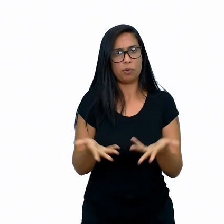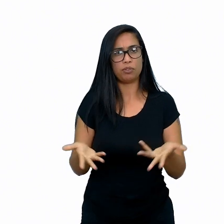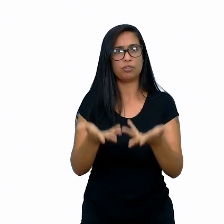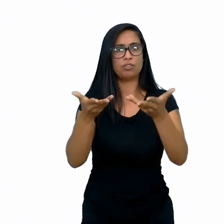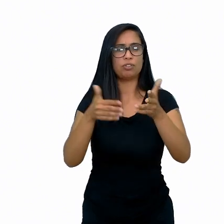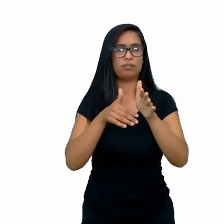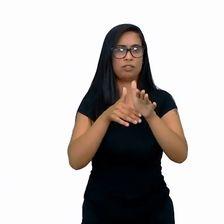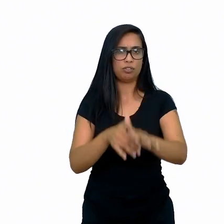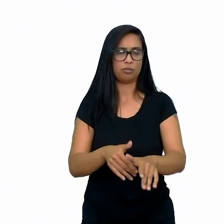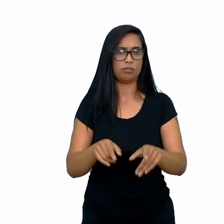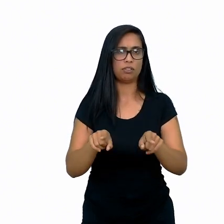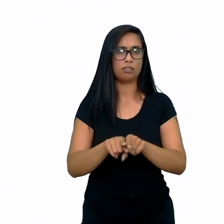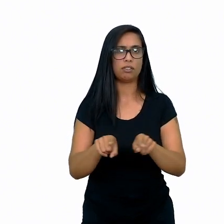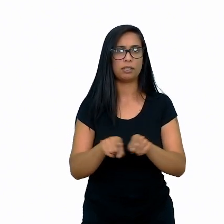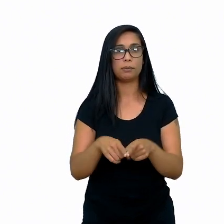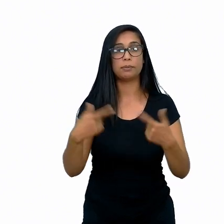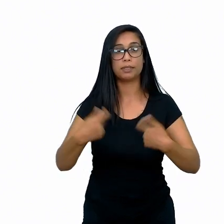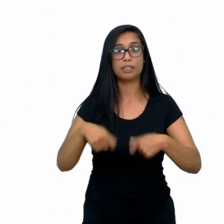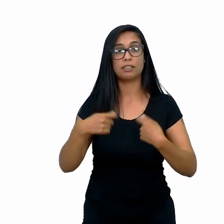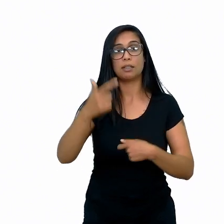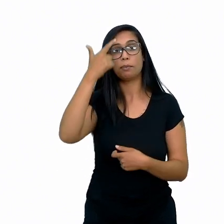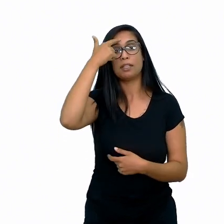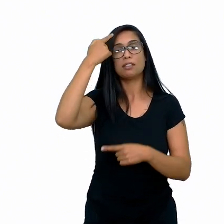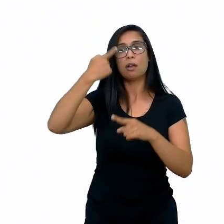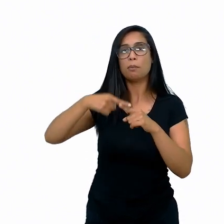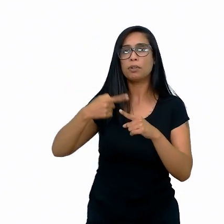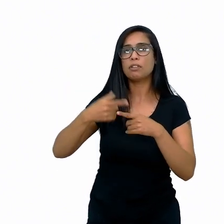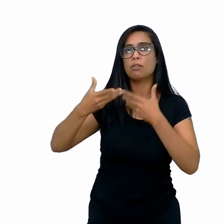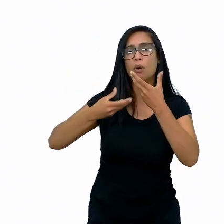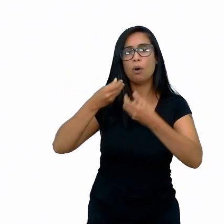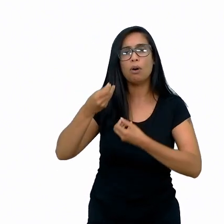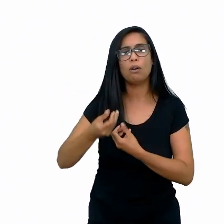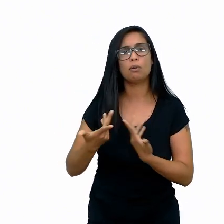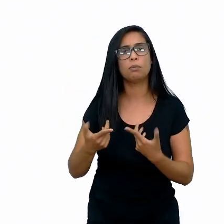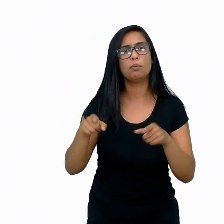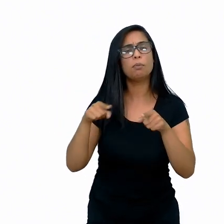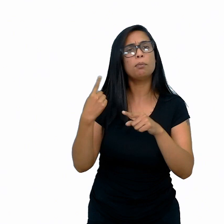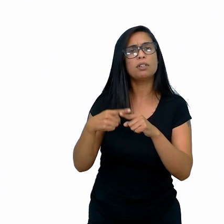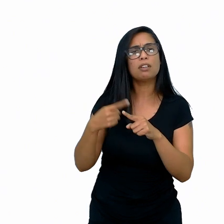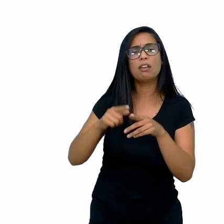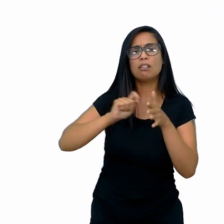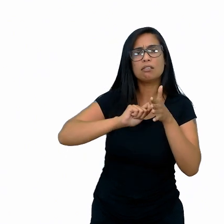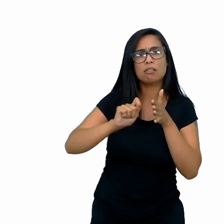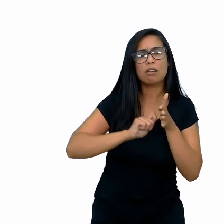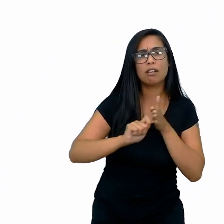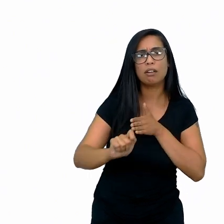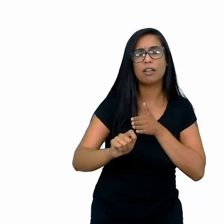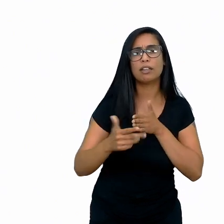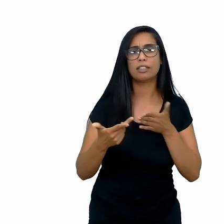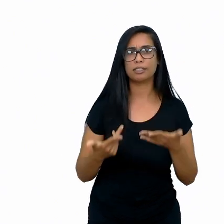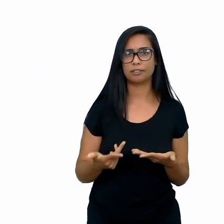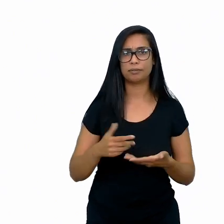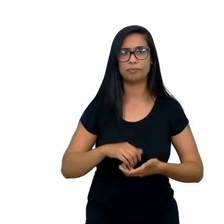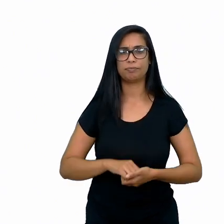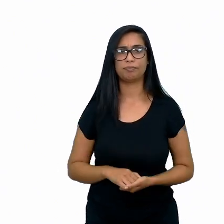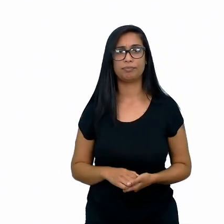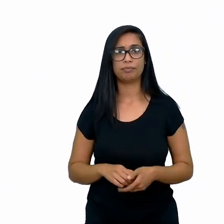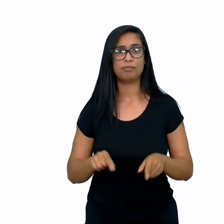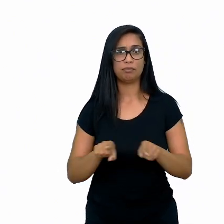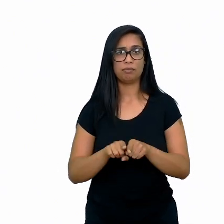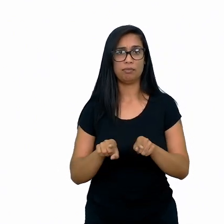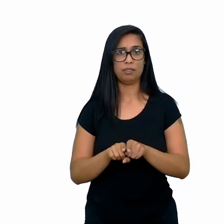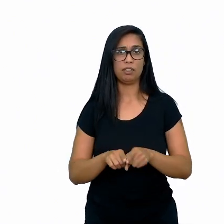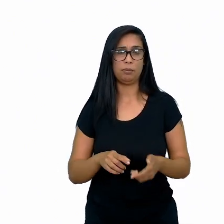que precisamos pensar o porquê e para quem estamos escrevendo. E que, assim como nas grandes